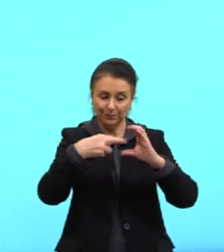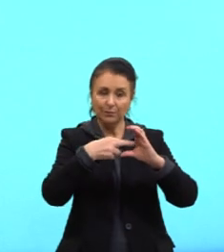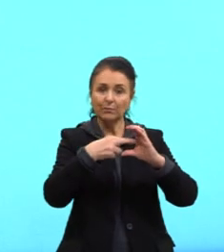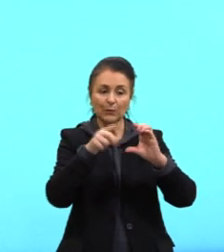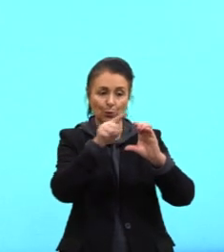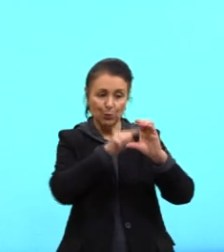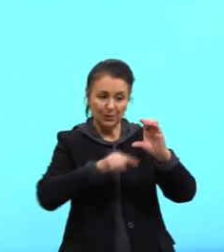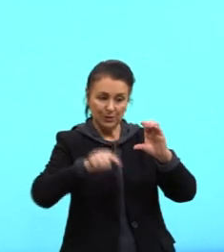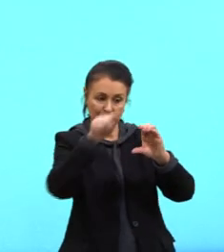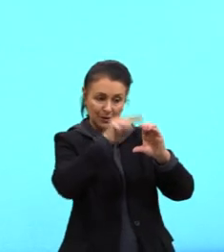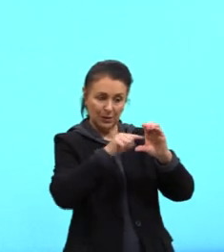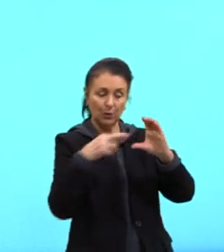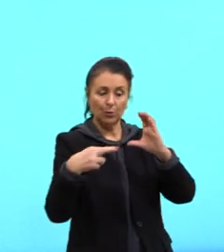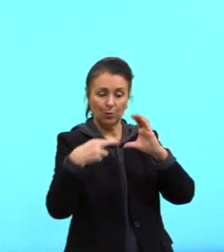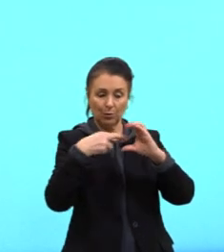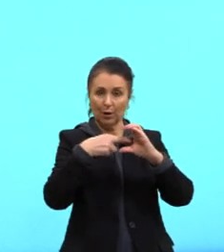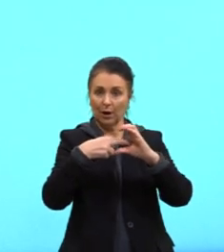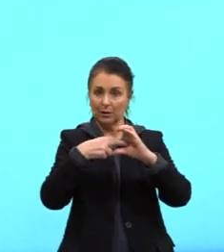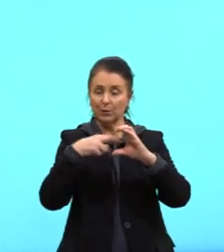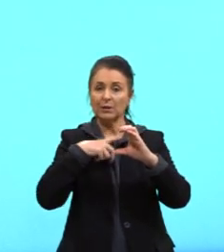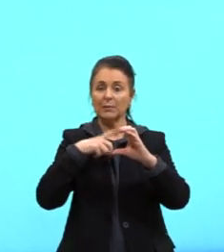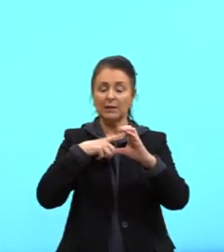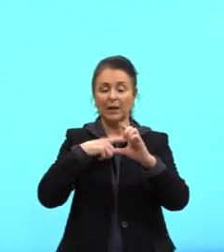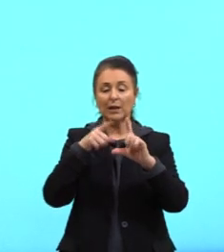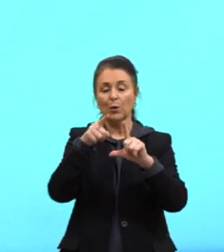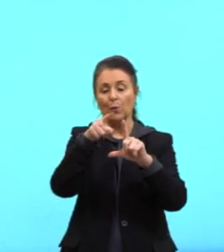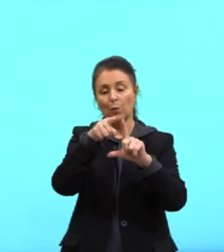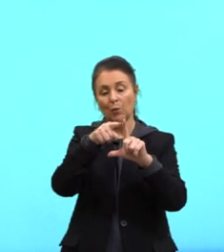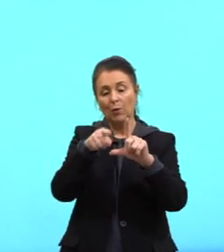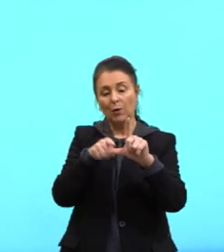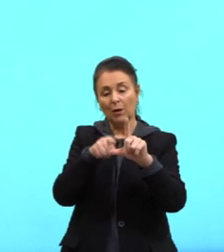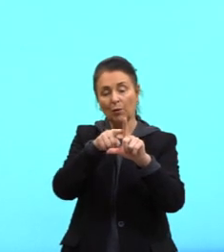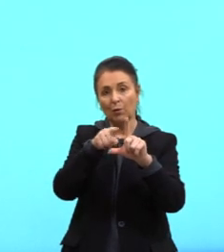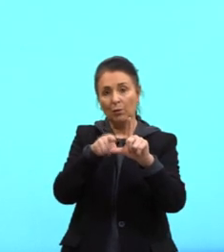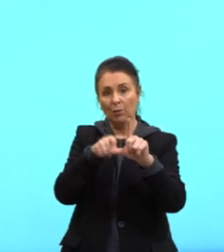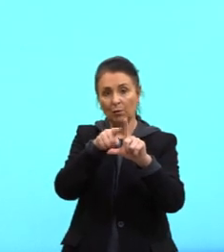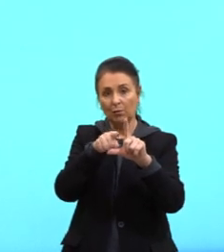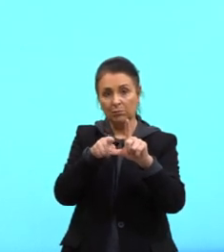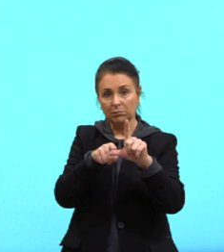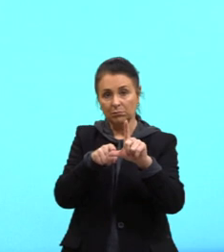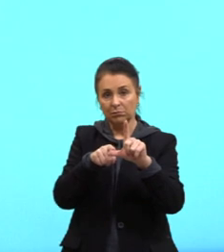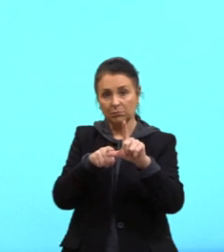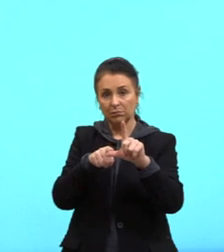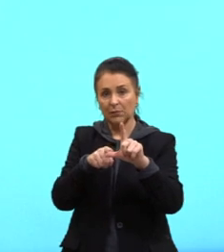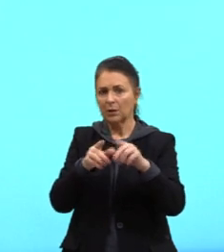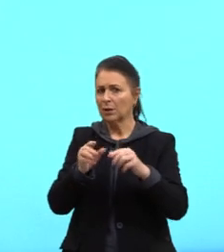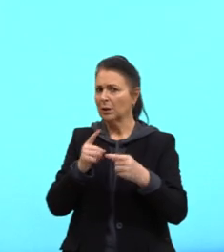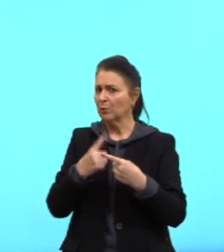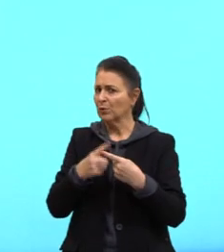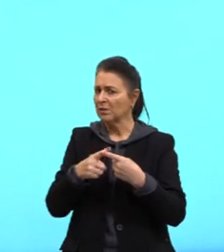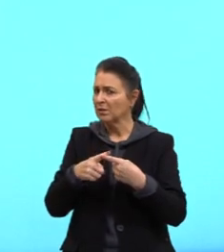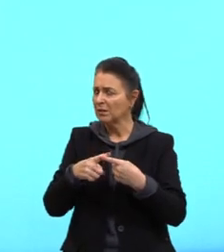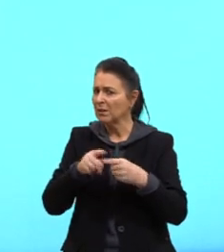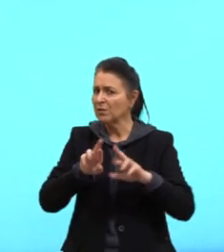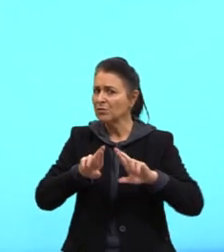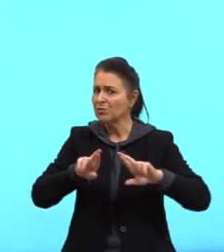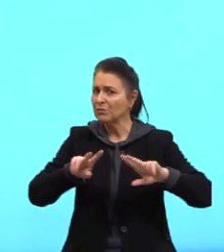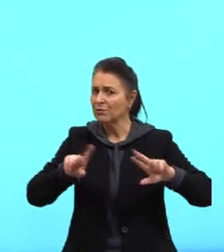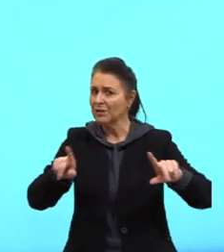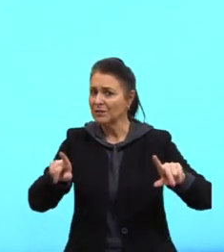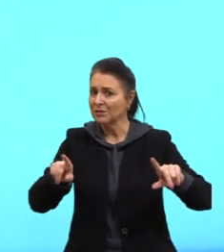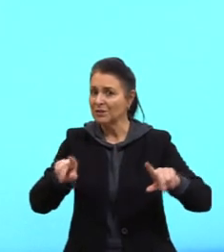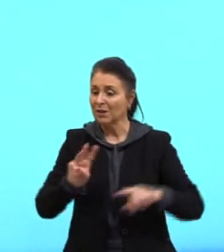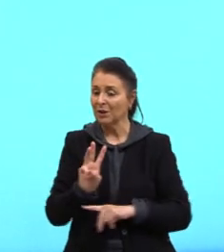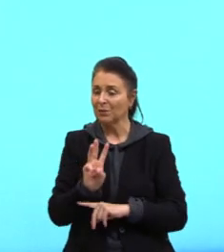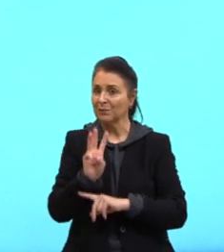círculo e a velocidade angular e a gente já vai falar um pouquinho sobre ela qual é a diferença entre as duas não é é esse